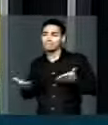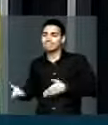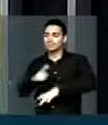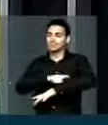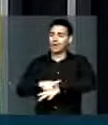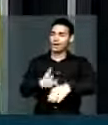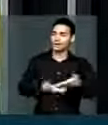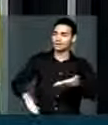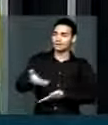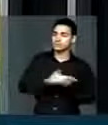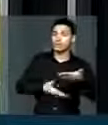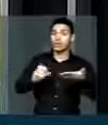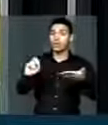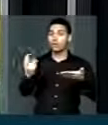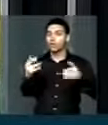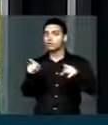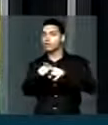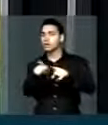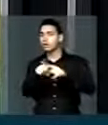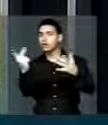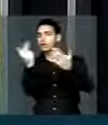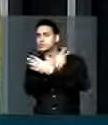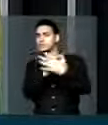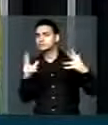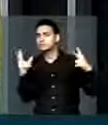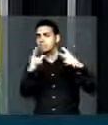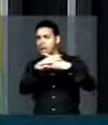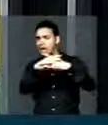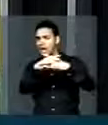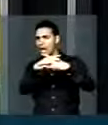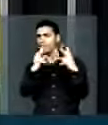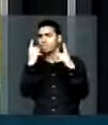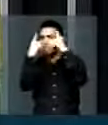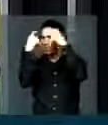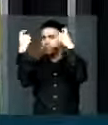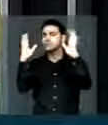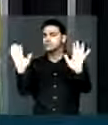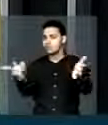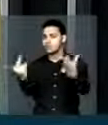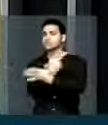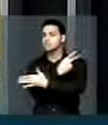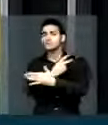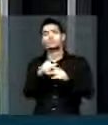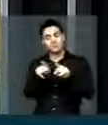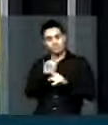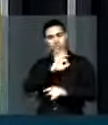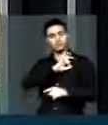celebrações até cenas de tensão e violência já ocorridas e